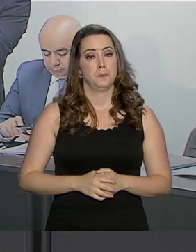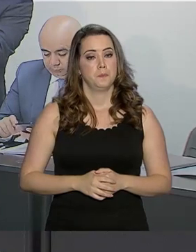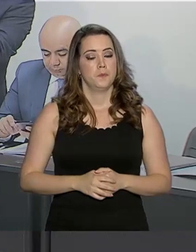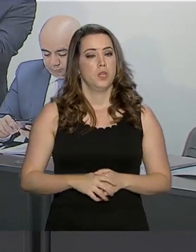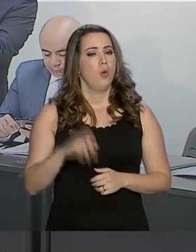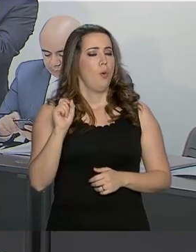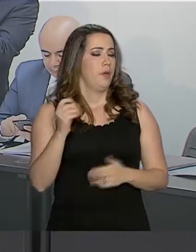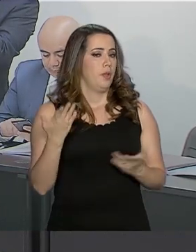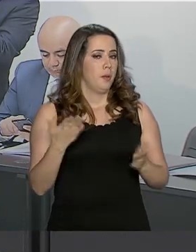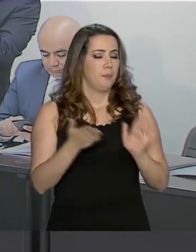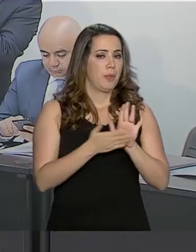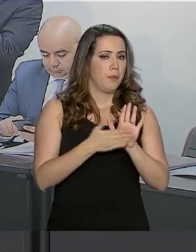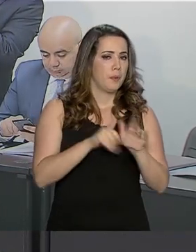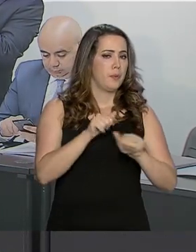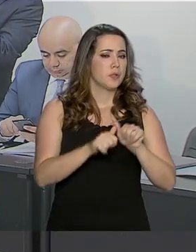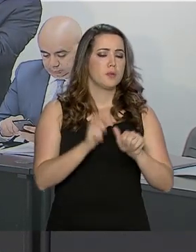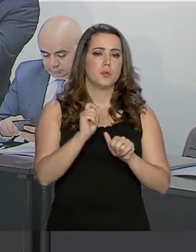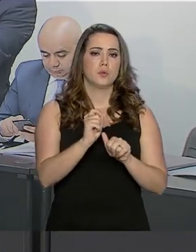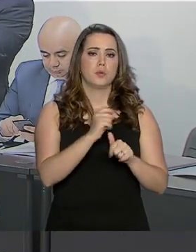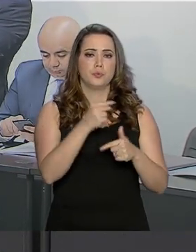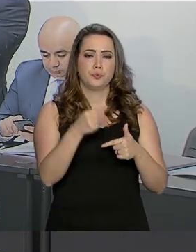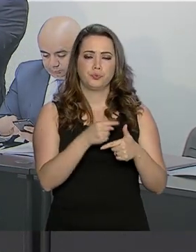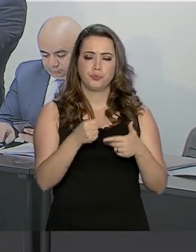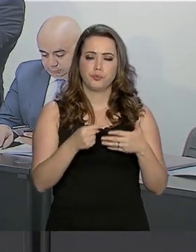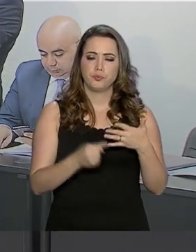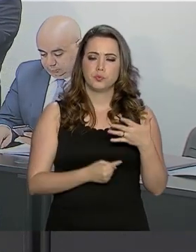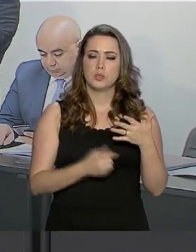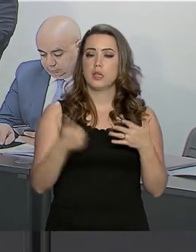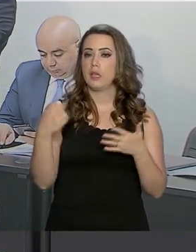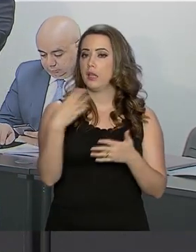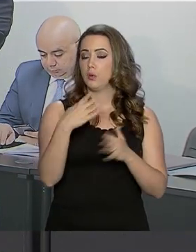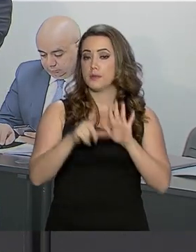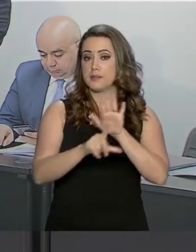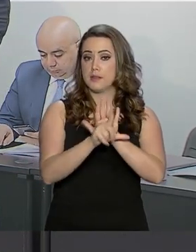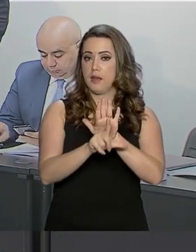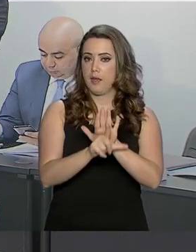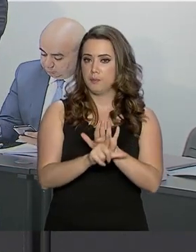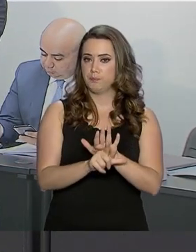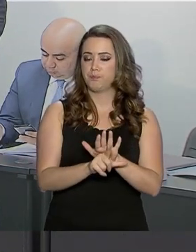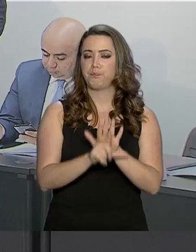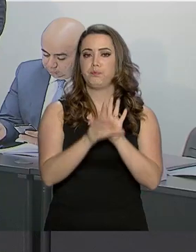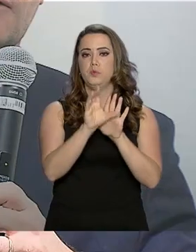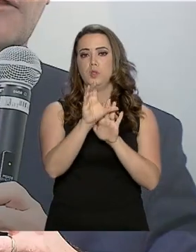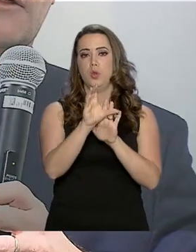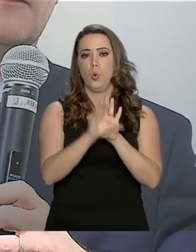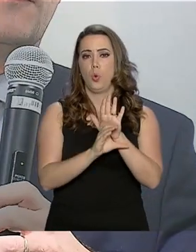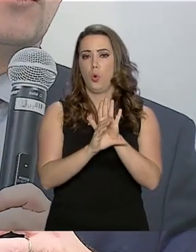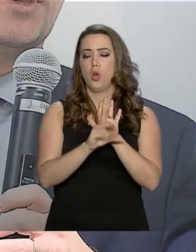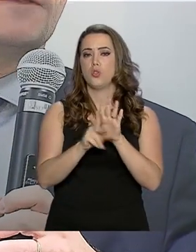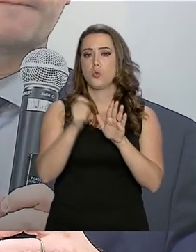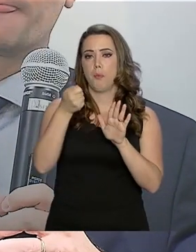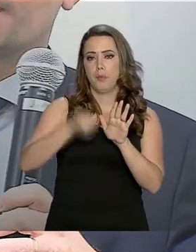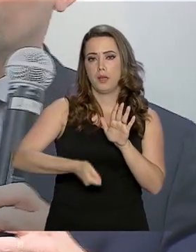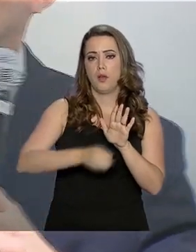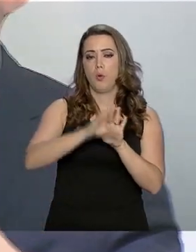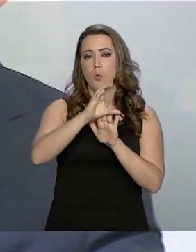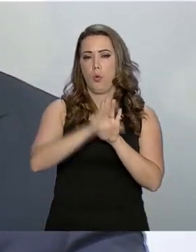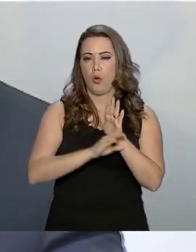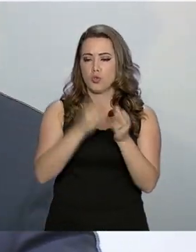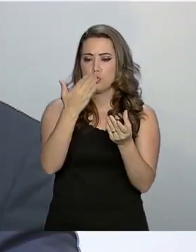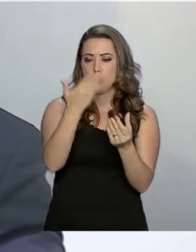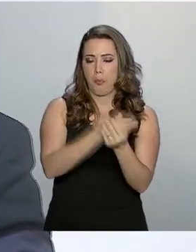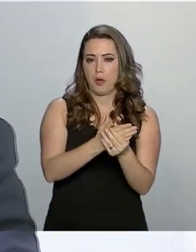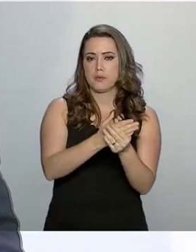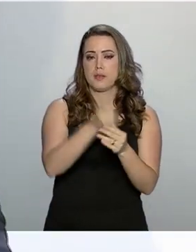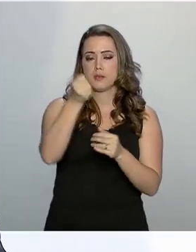proposta alterações e inclusões em 14 leis como o código penal o código de processo penal e